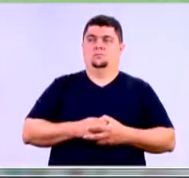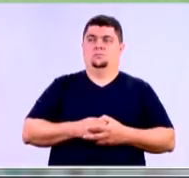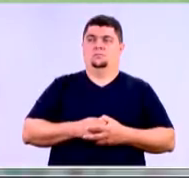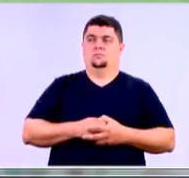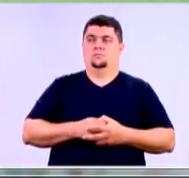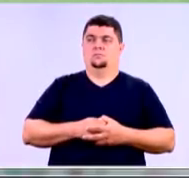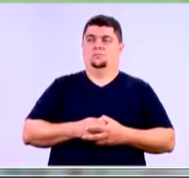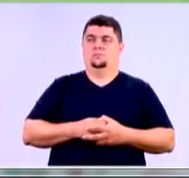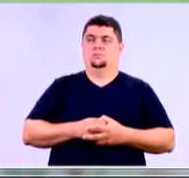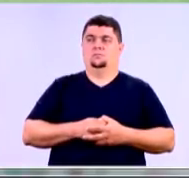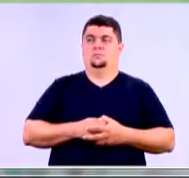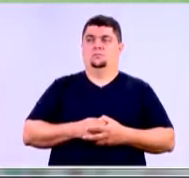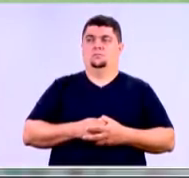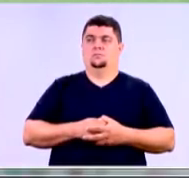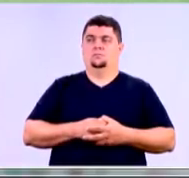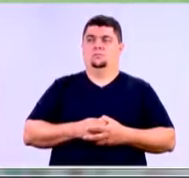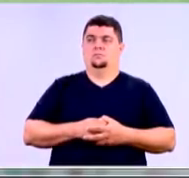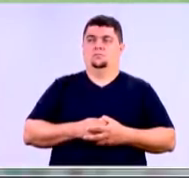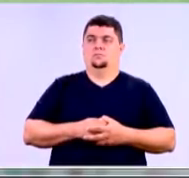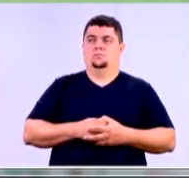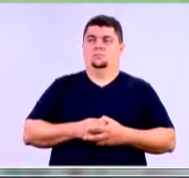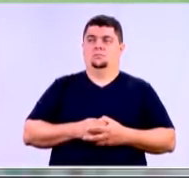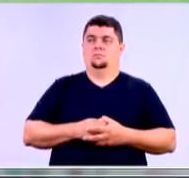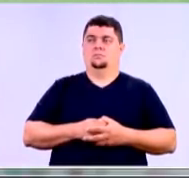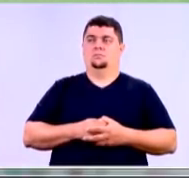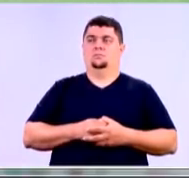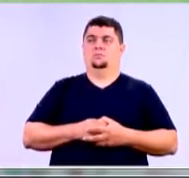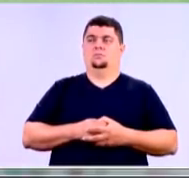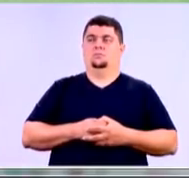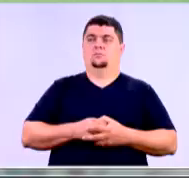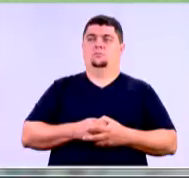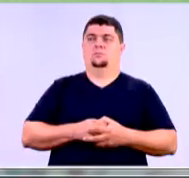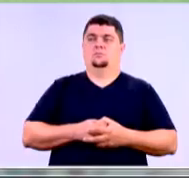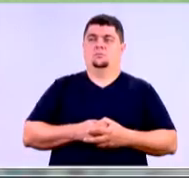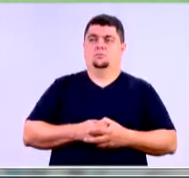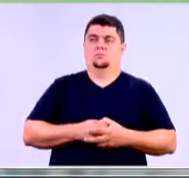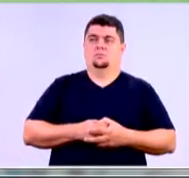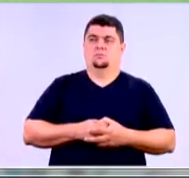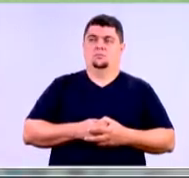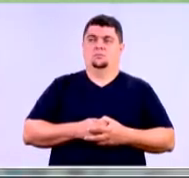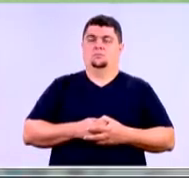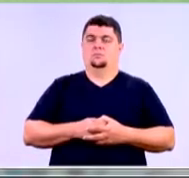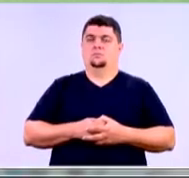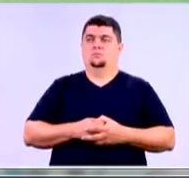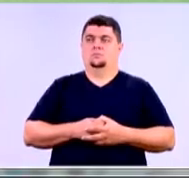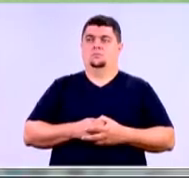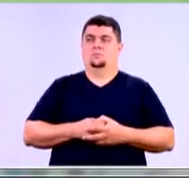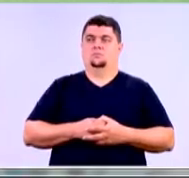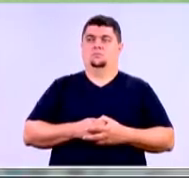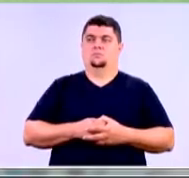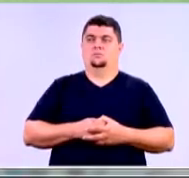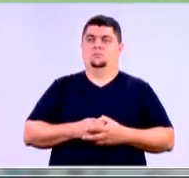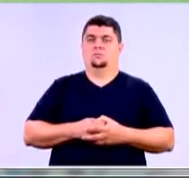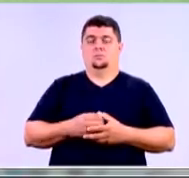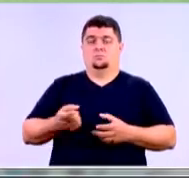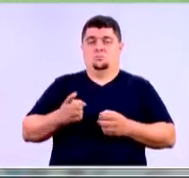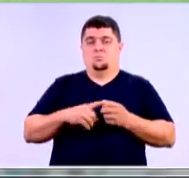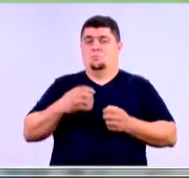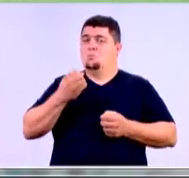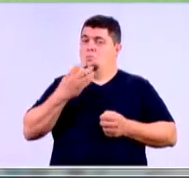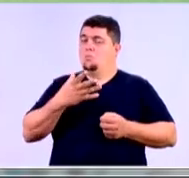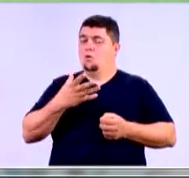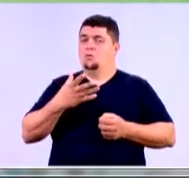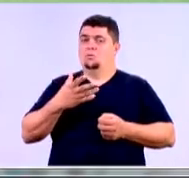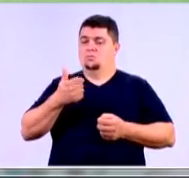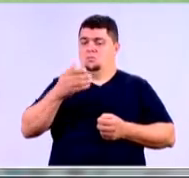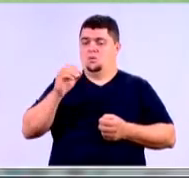10%. 10%, isso mesmo. Enganei. É, 10%. Isso, Que é um retorno bastante atrativo,